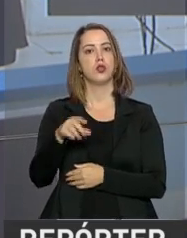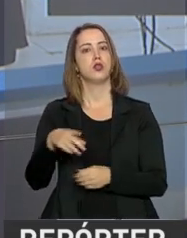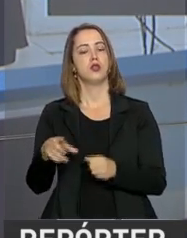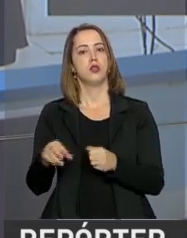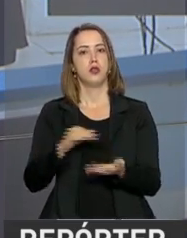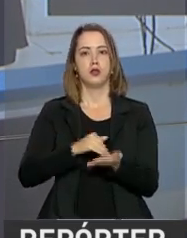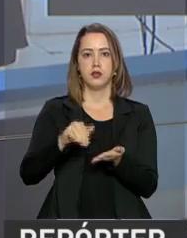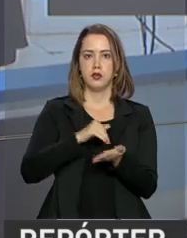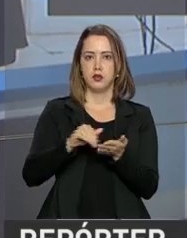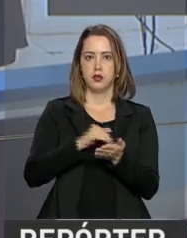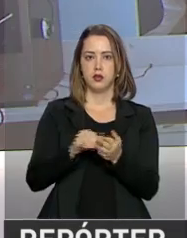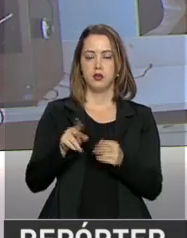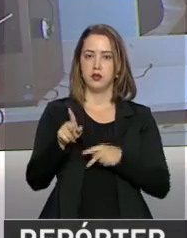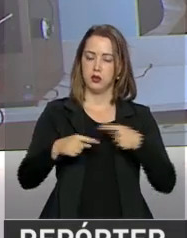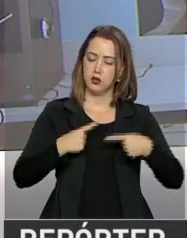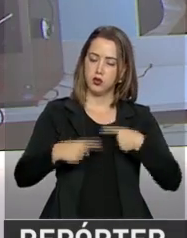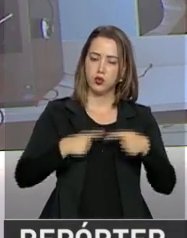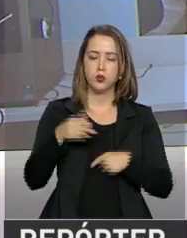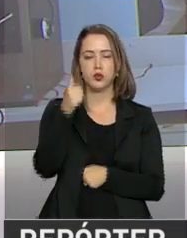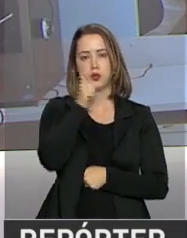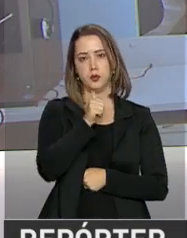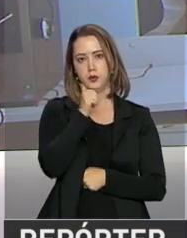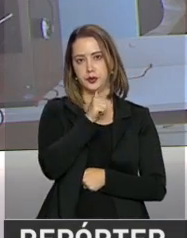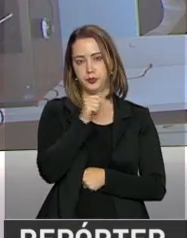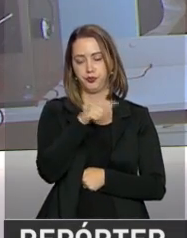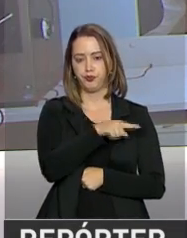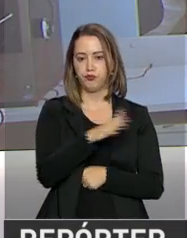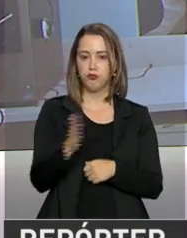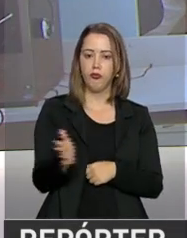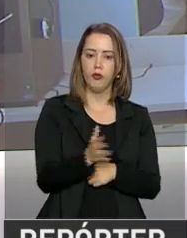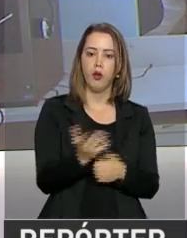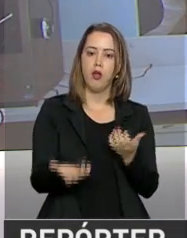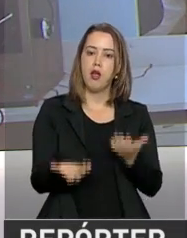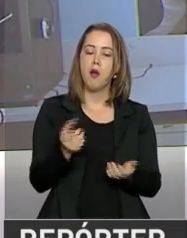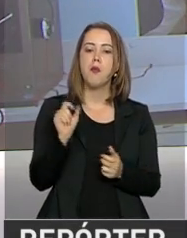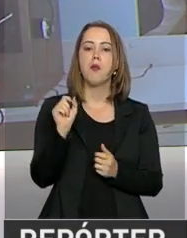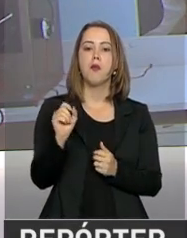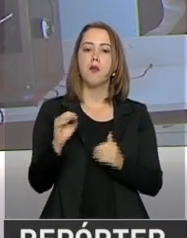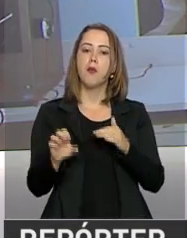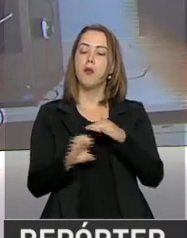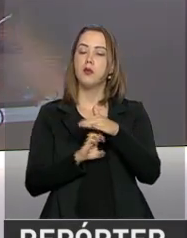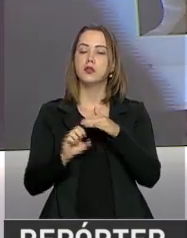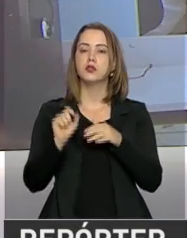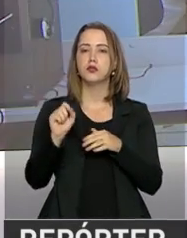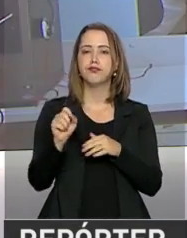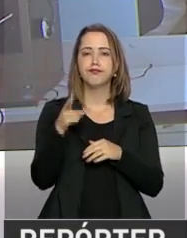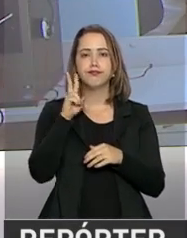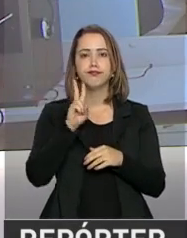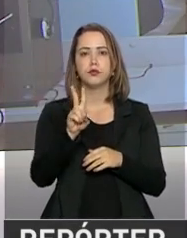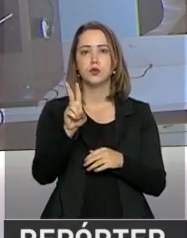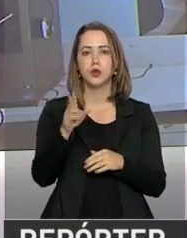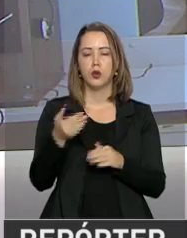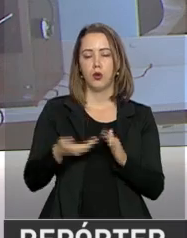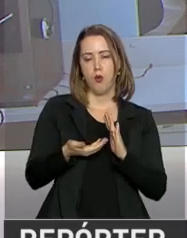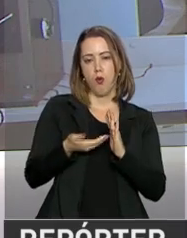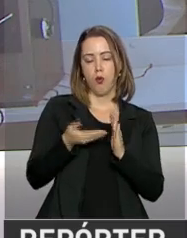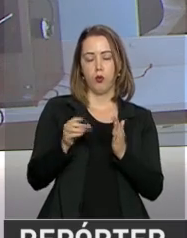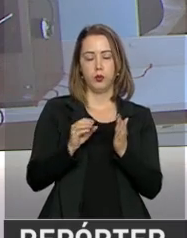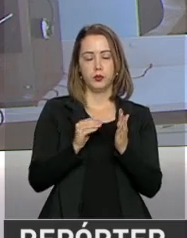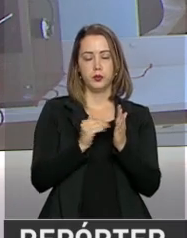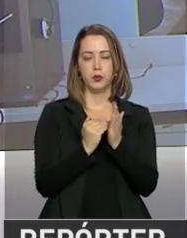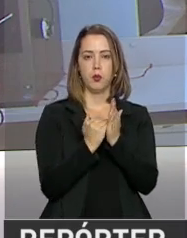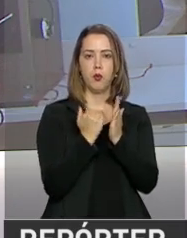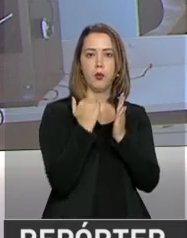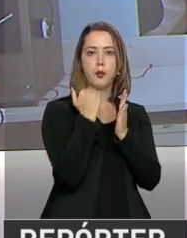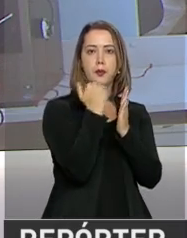políticas para as mulheres a balança comercial brasileira registrou na primeira semana de Junho um supera de 8813 Milhões de